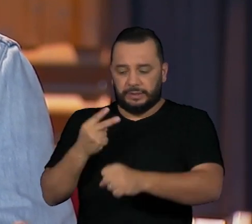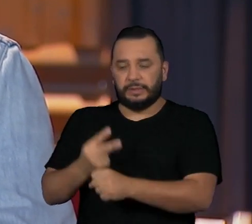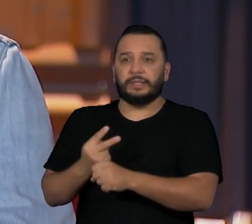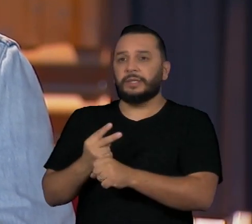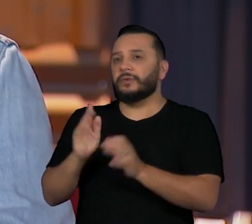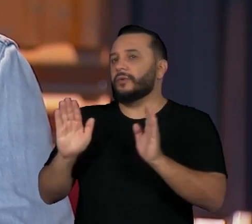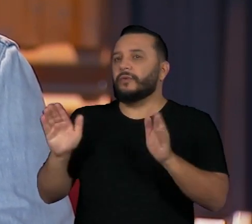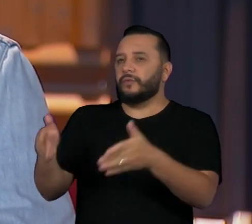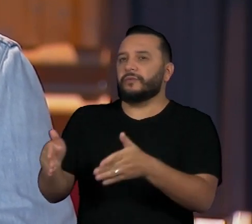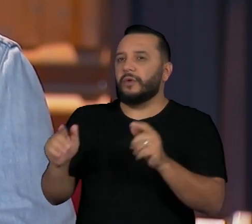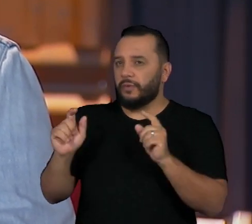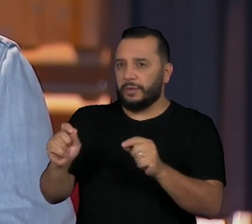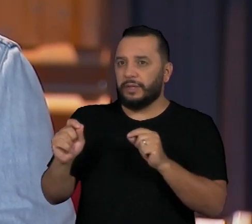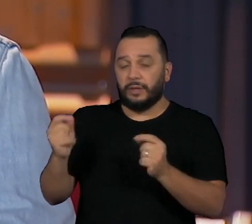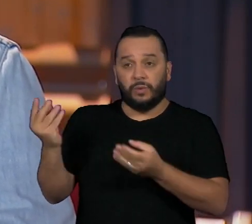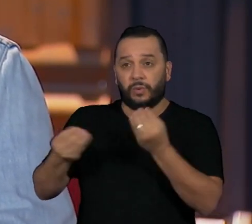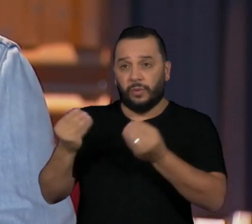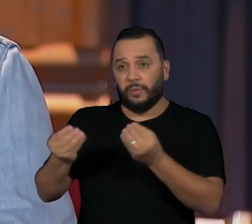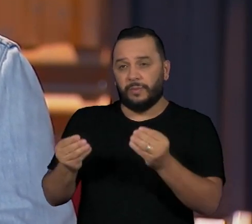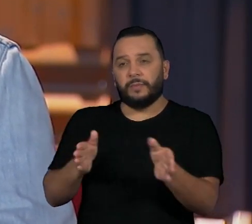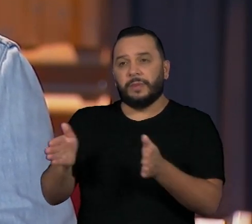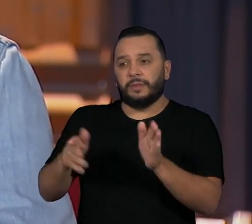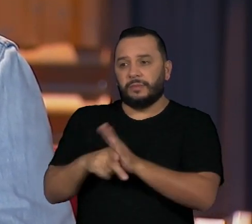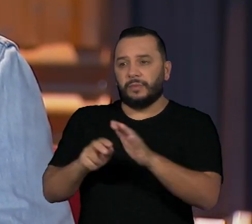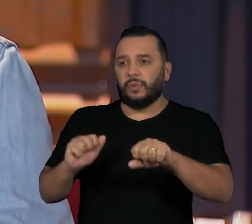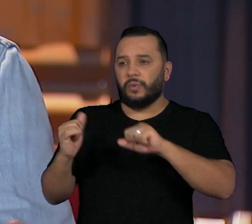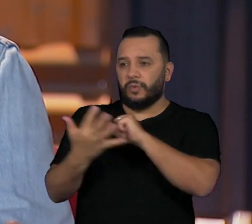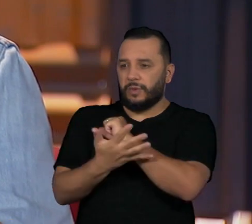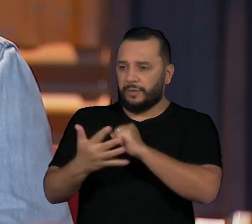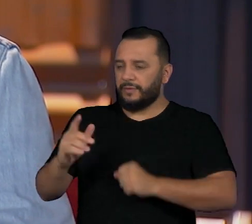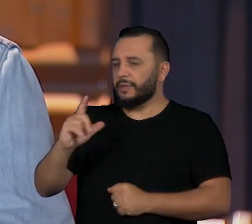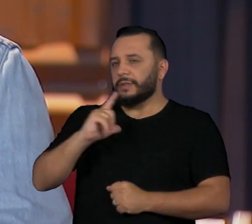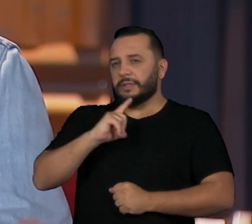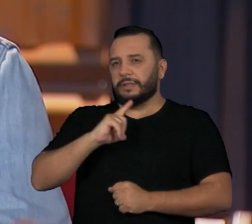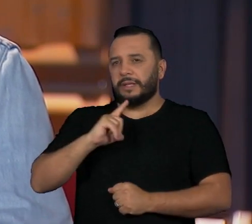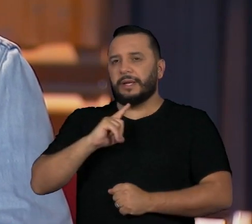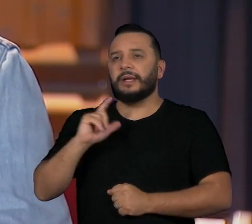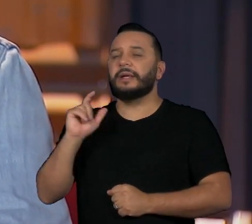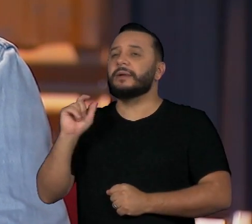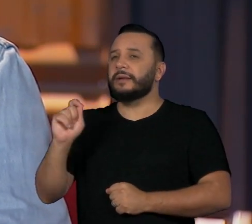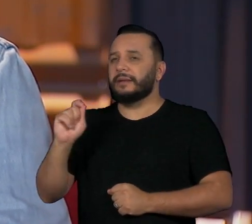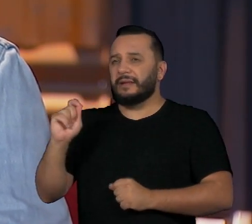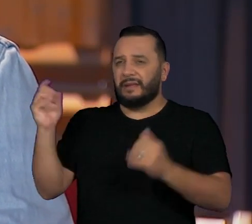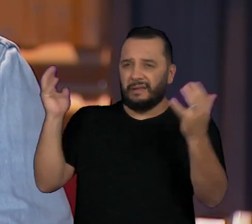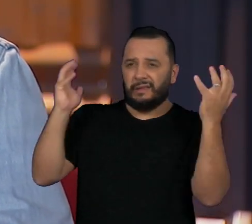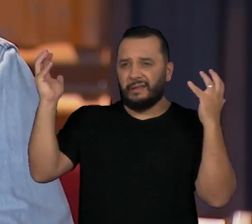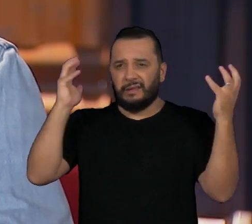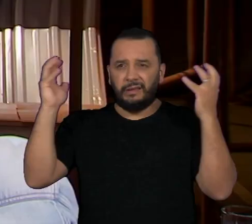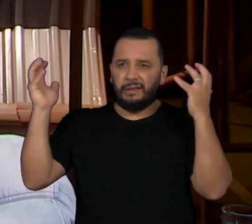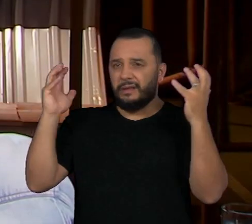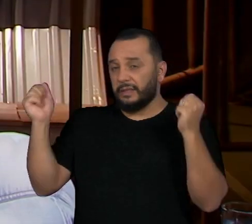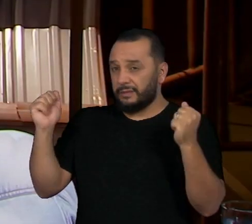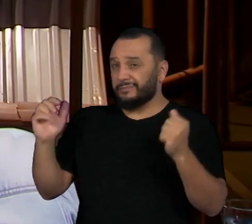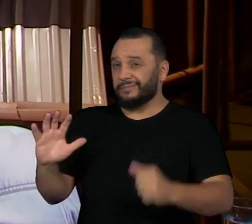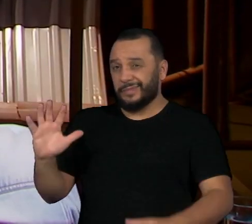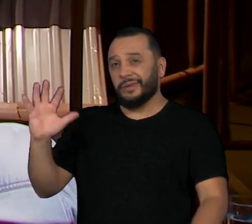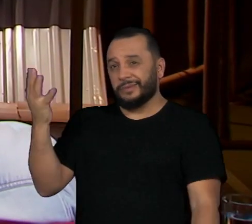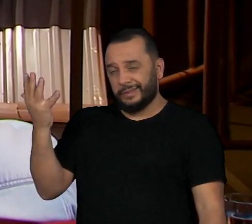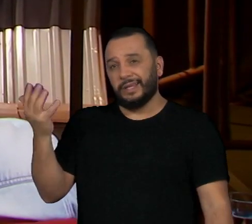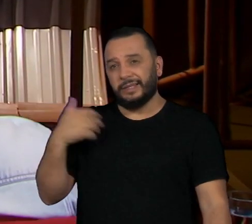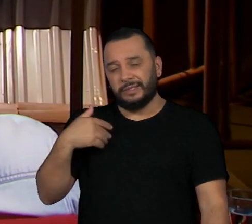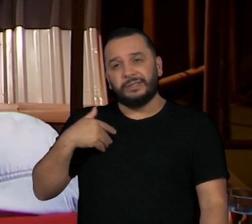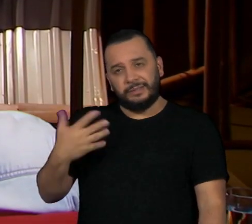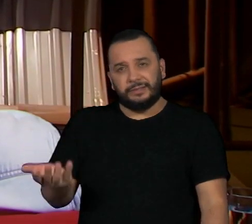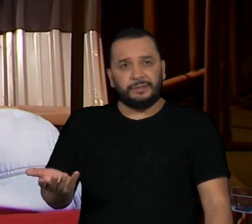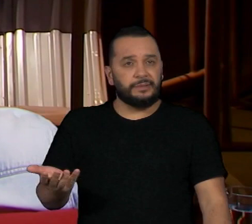se voltado para esses impactos na população e como que os pesadelos refletem o sofrimento que as pessoas experimentam na vigília. Já dá para